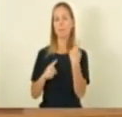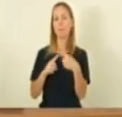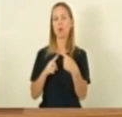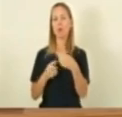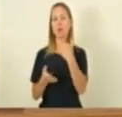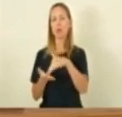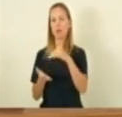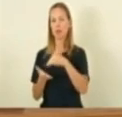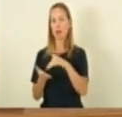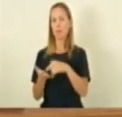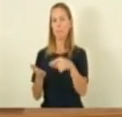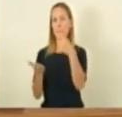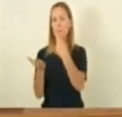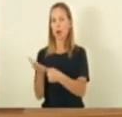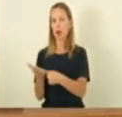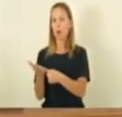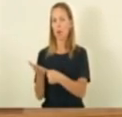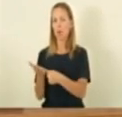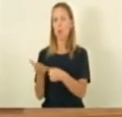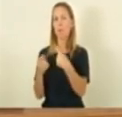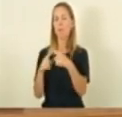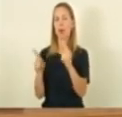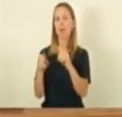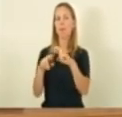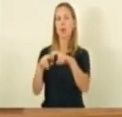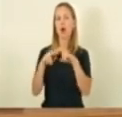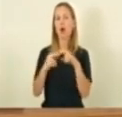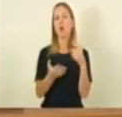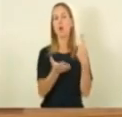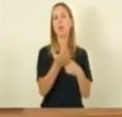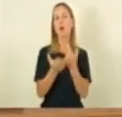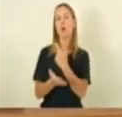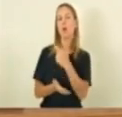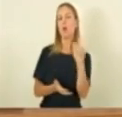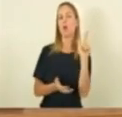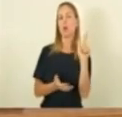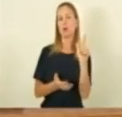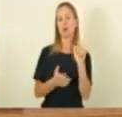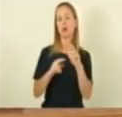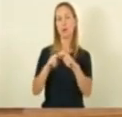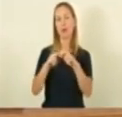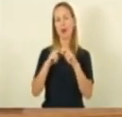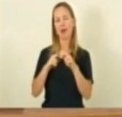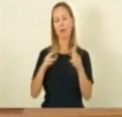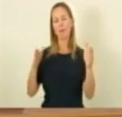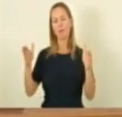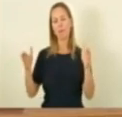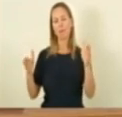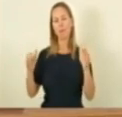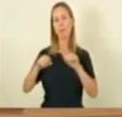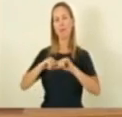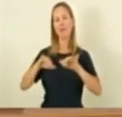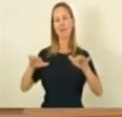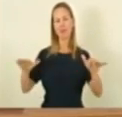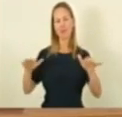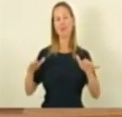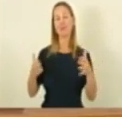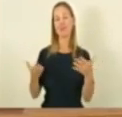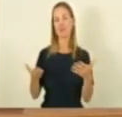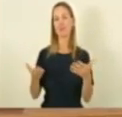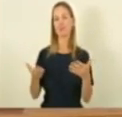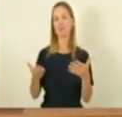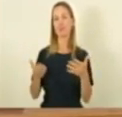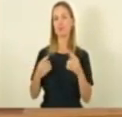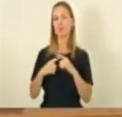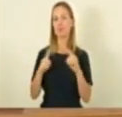o secretário Neves, mas não pôde, dados os compromissos, também atravessando essa fase de pandemia, realmente justifica,